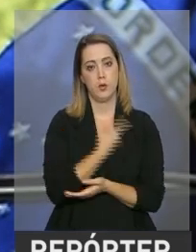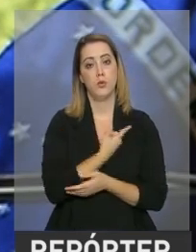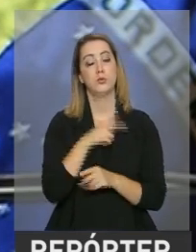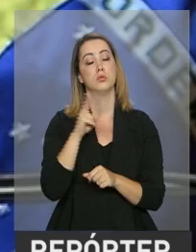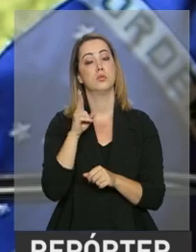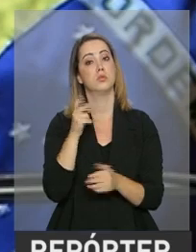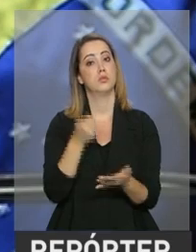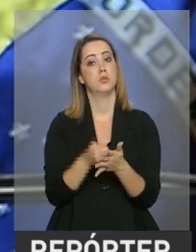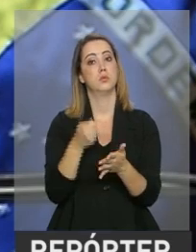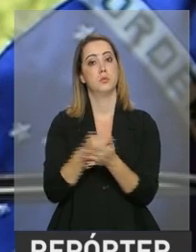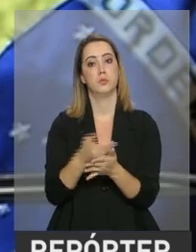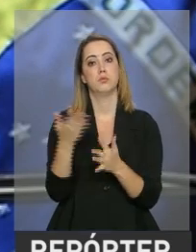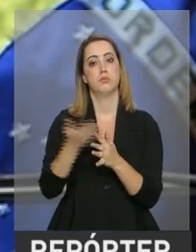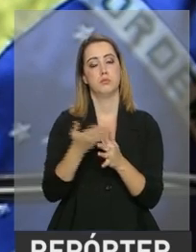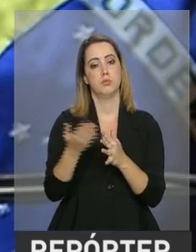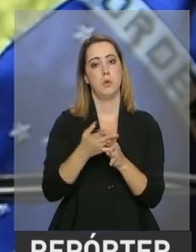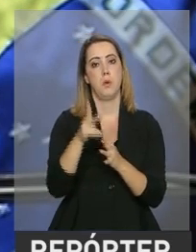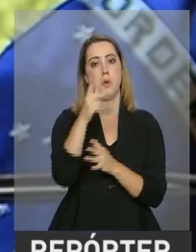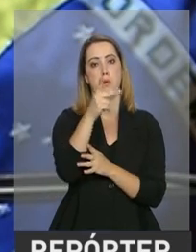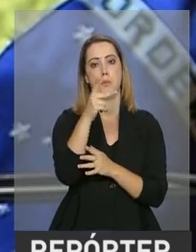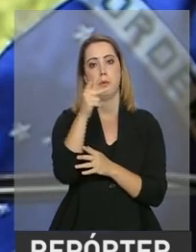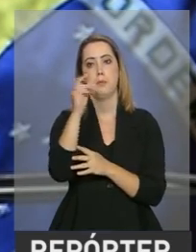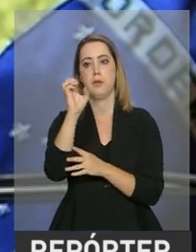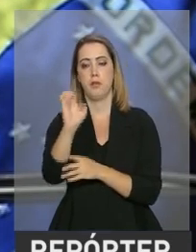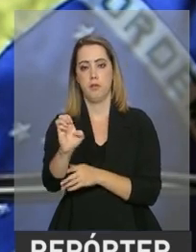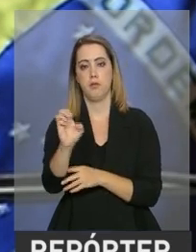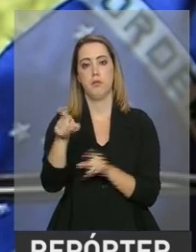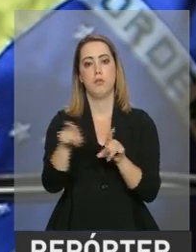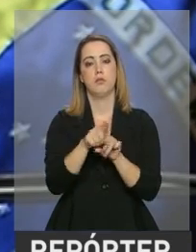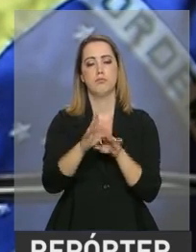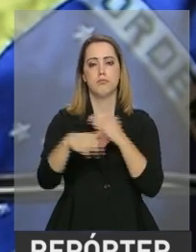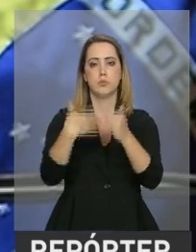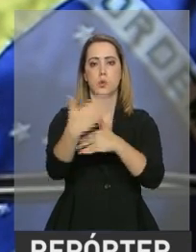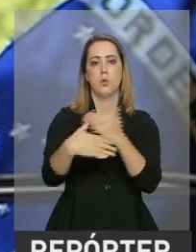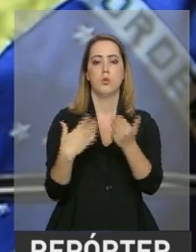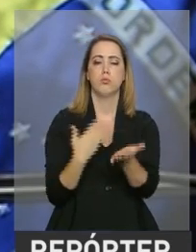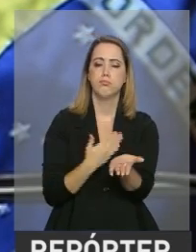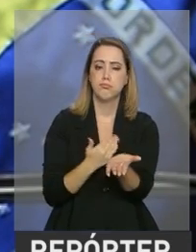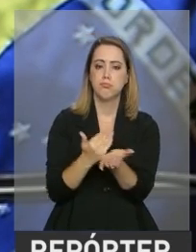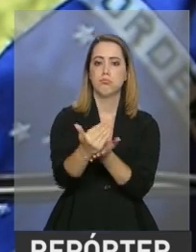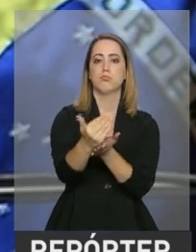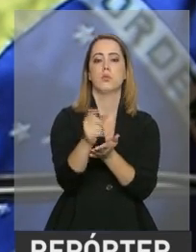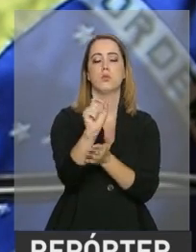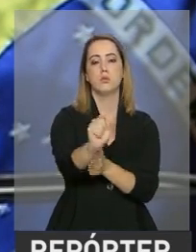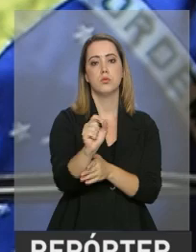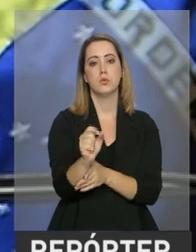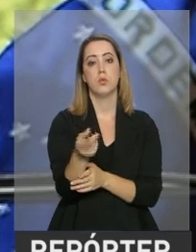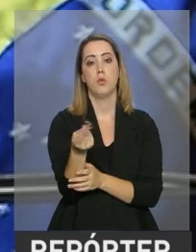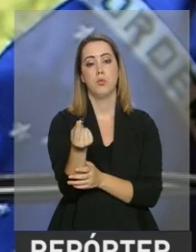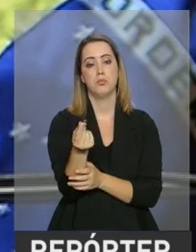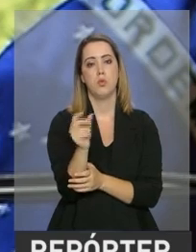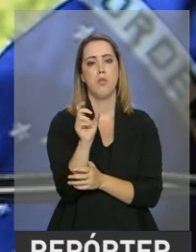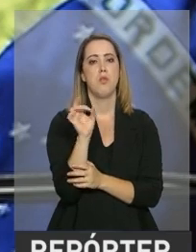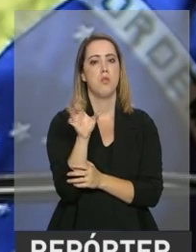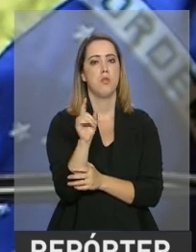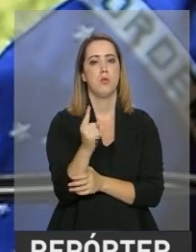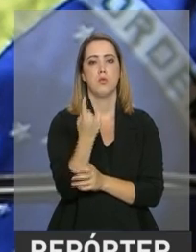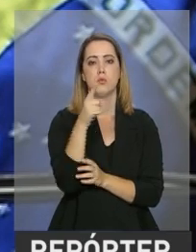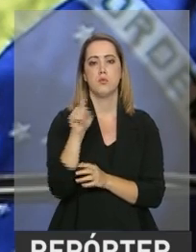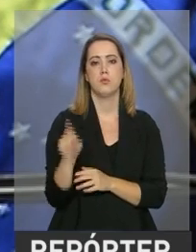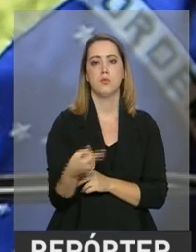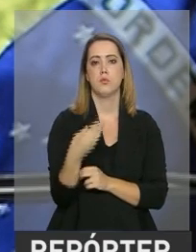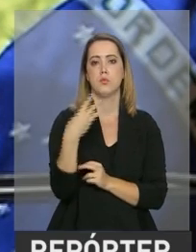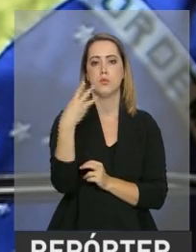a continuidade do PPE, que passará a ser permanente com um custo de apenas